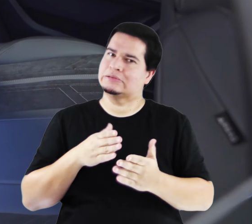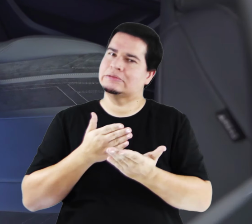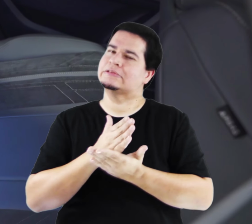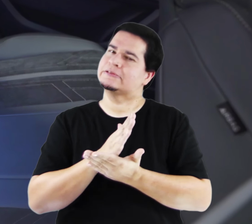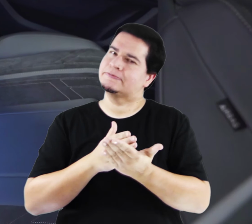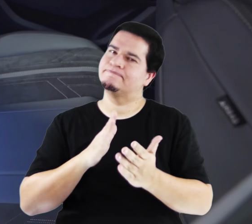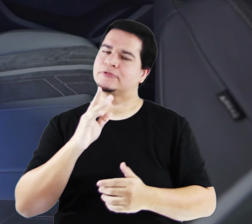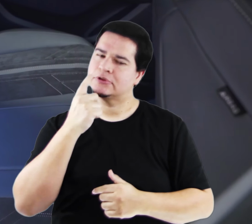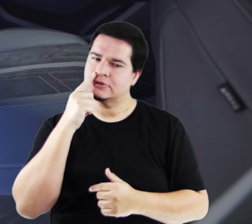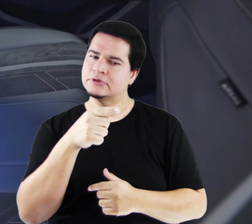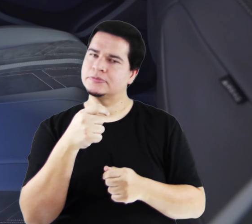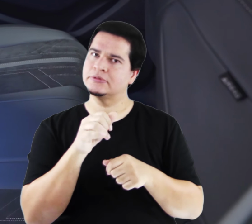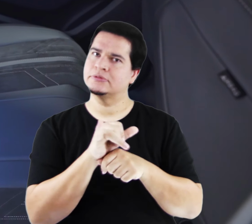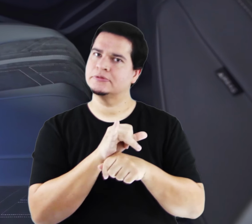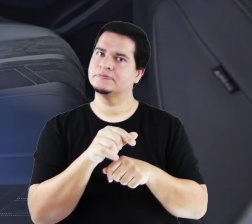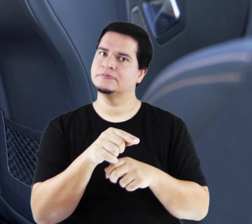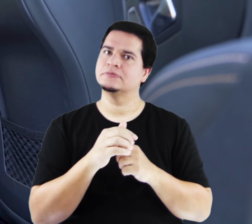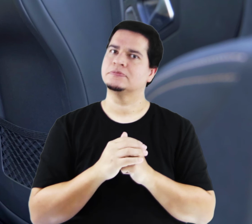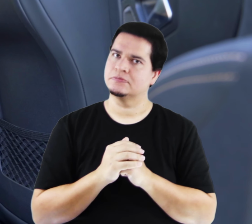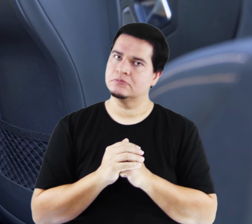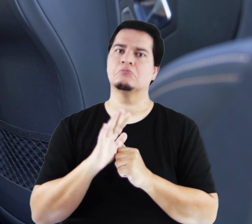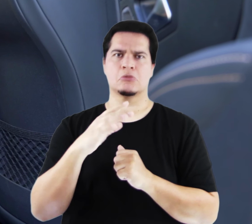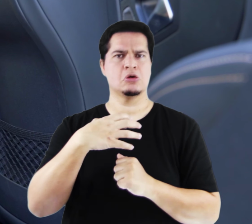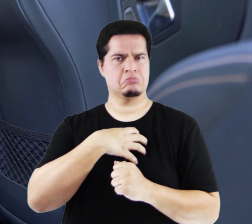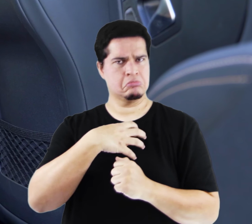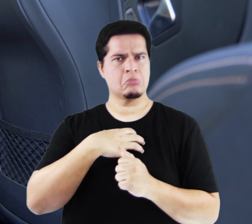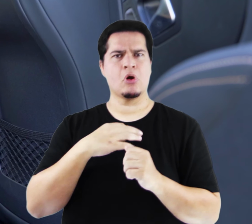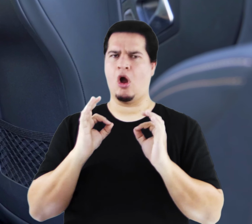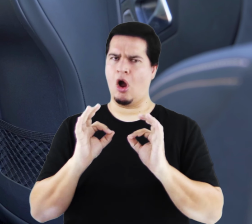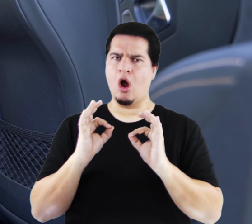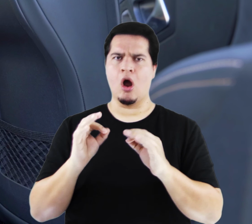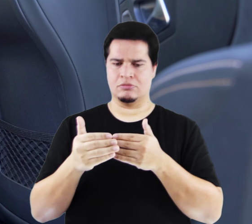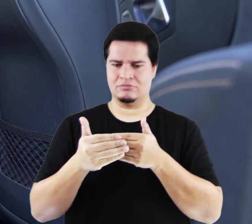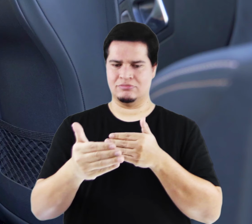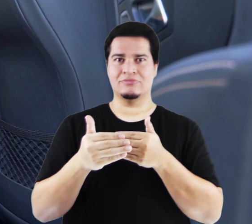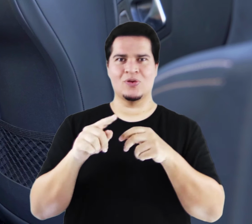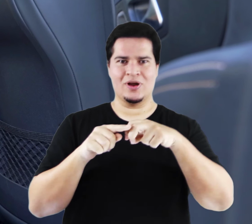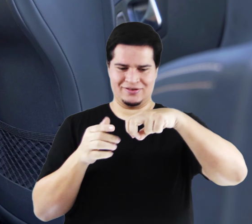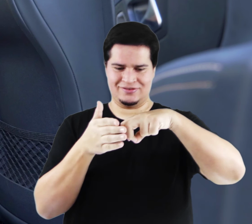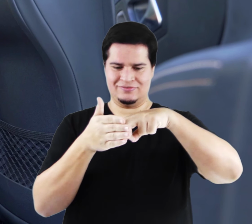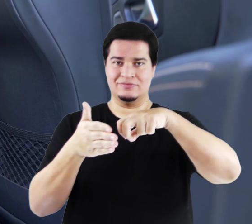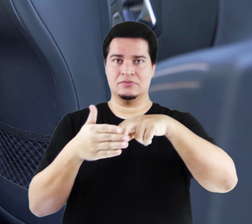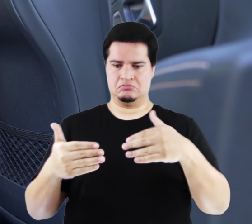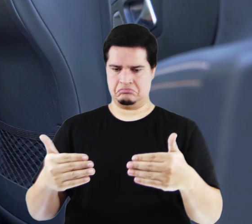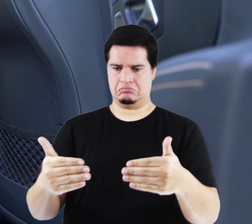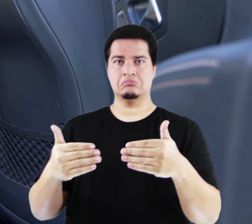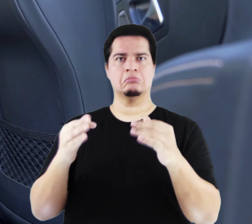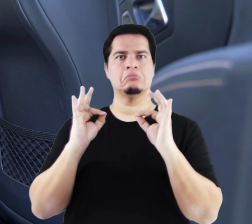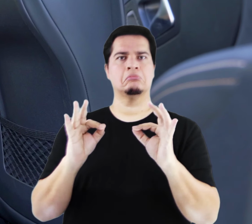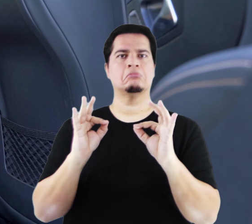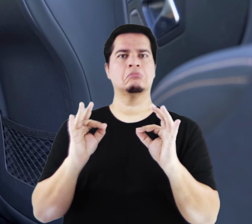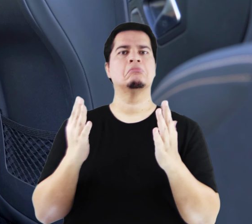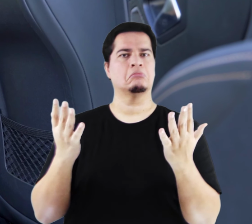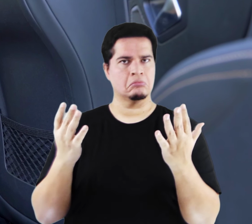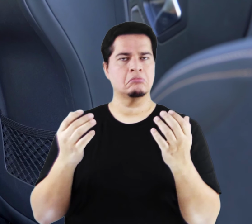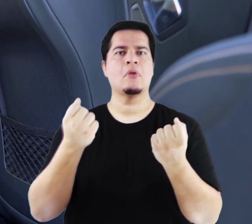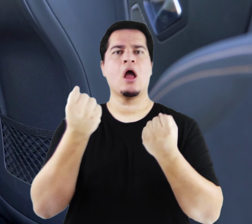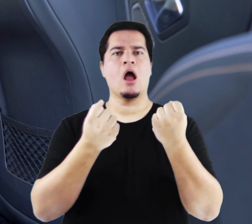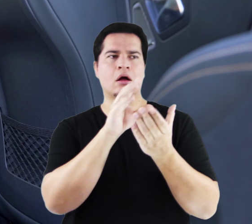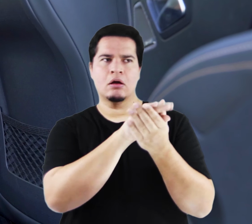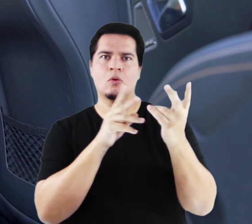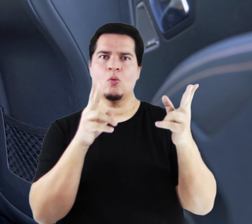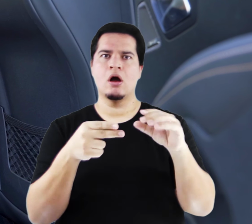é muito incômodo. Então você tem um ótimo espaço para os joelhos. A gente tem aqui 2,67 m de entre-eixos, né? O mesmo do Bronco Sport, acho que uns 3